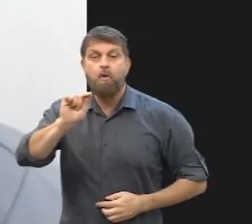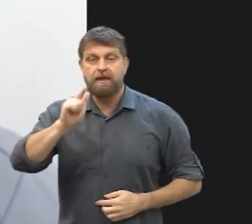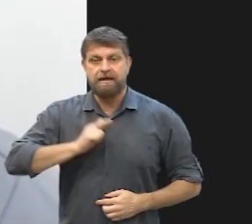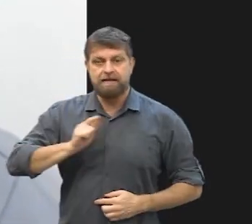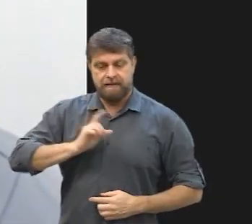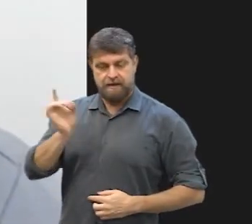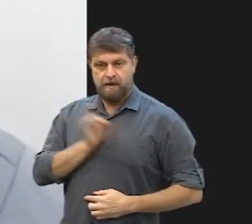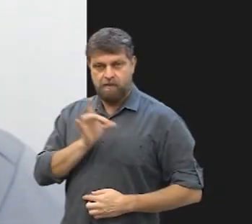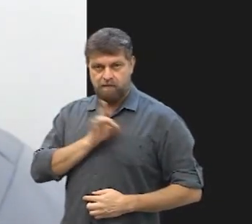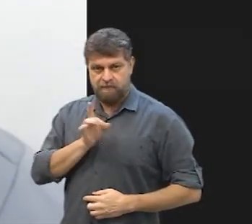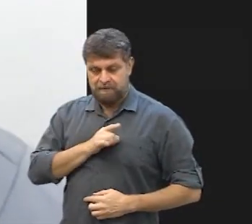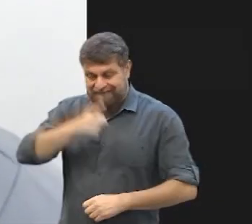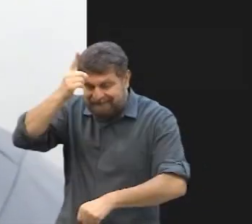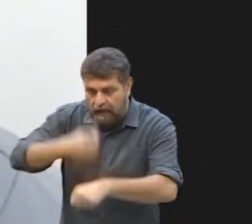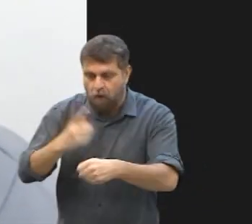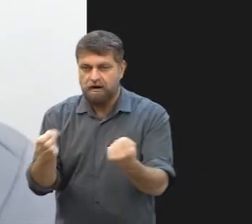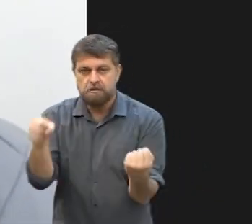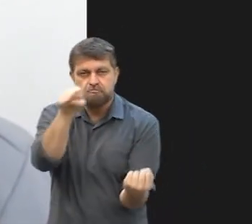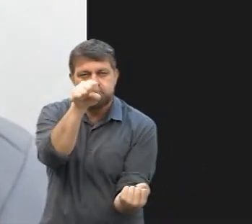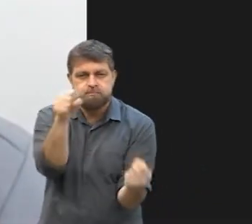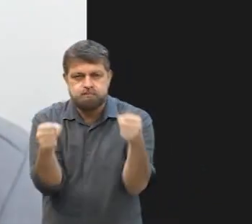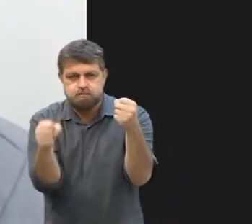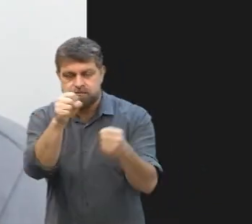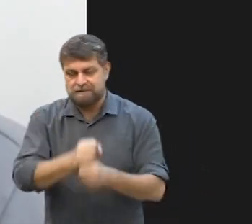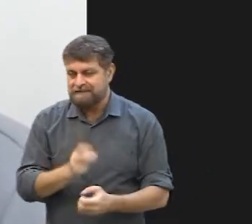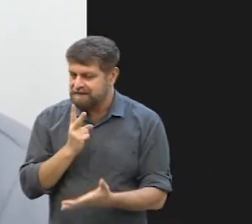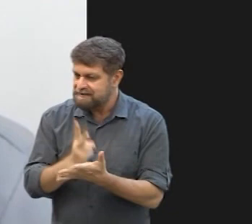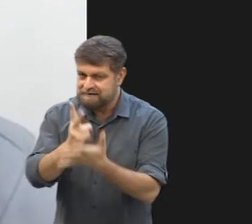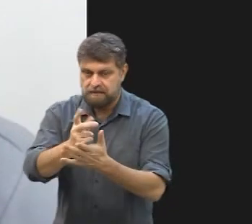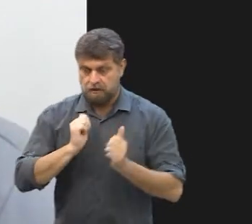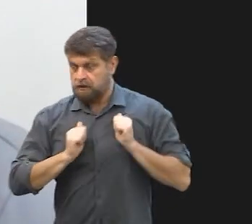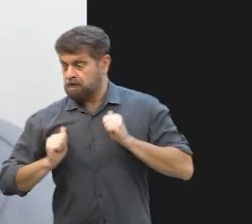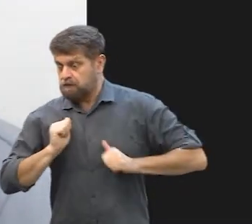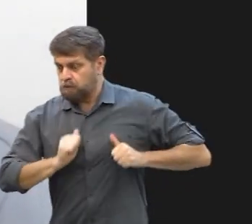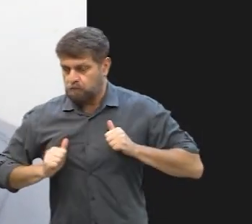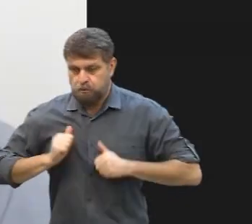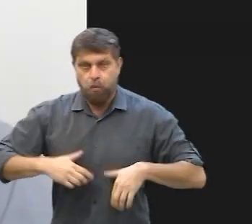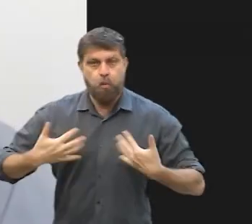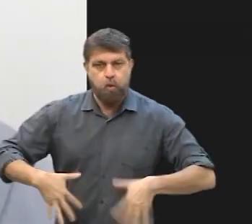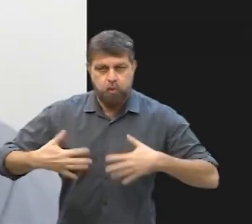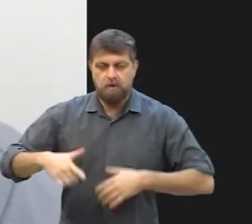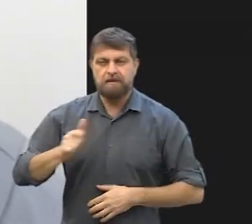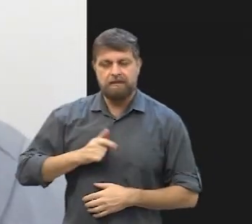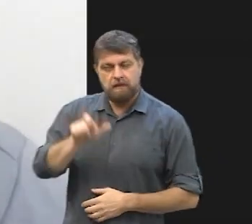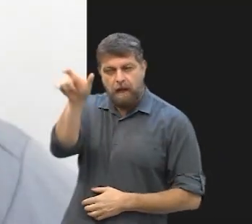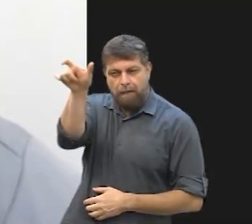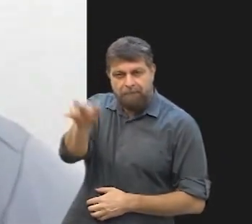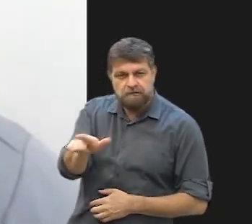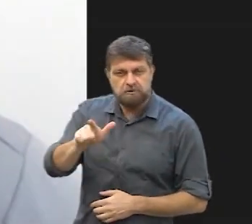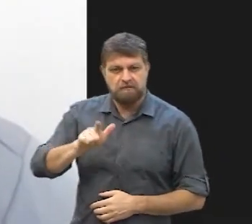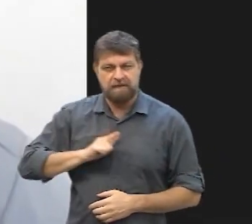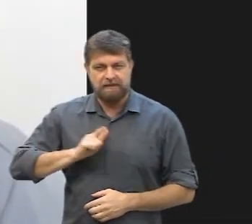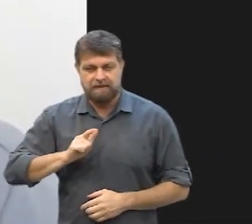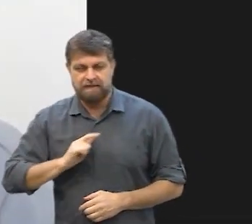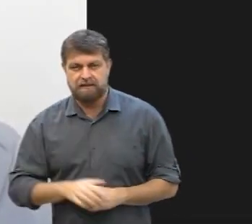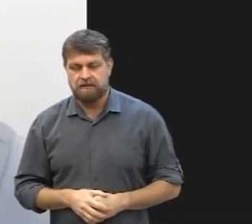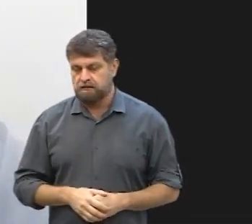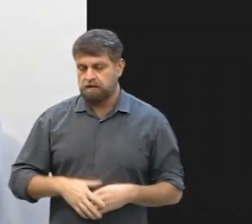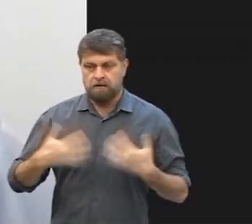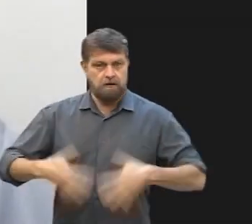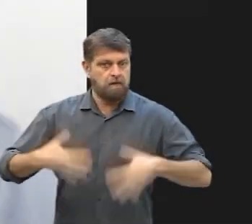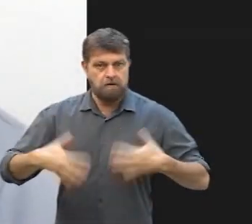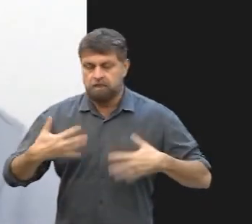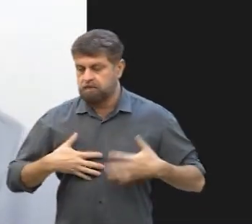trás daquele medo de dirigir. Sempre eu encontro um transtorno de ansiedade. Tem pessoas que têm a ansiedade